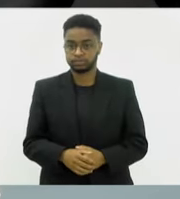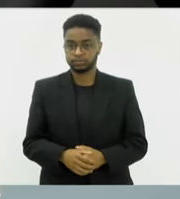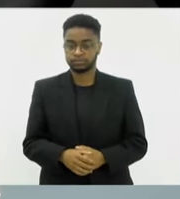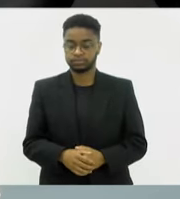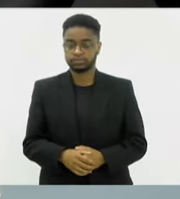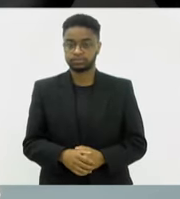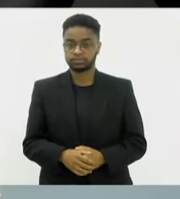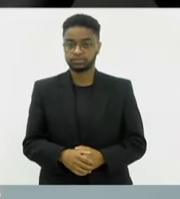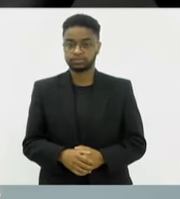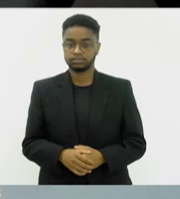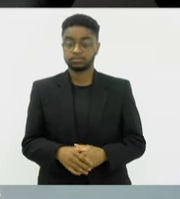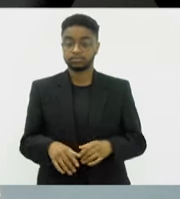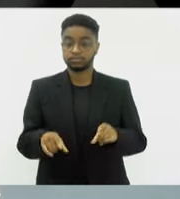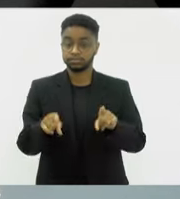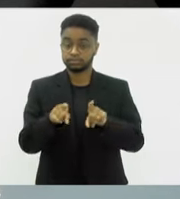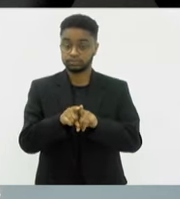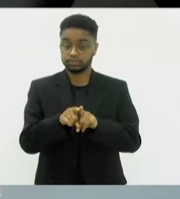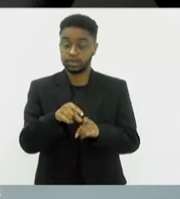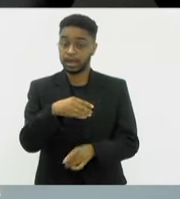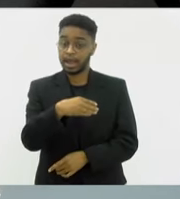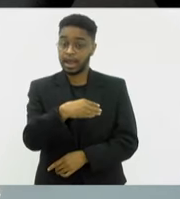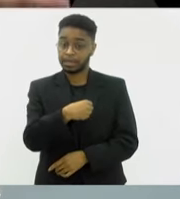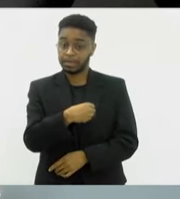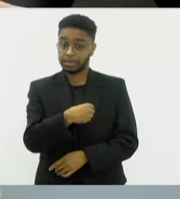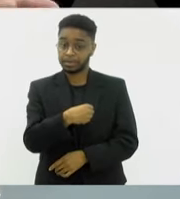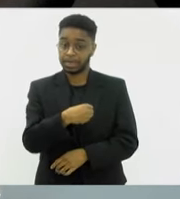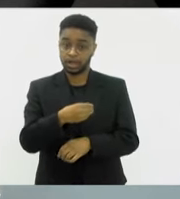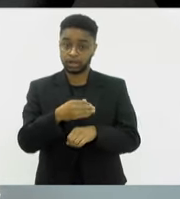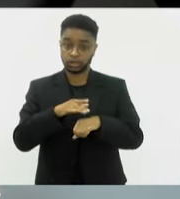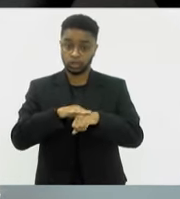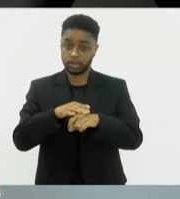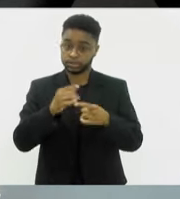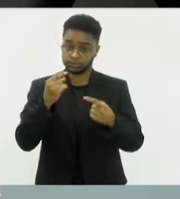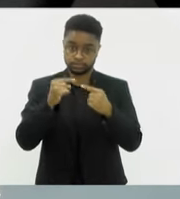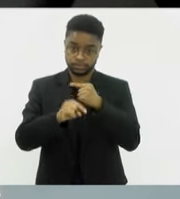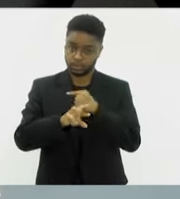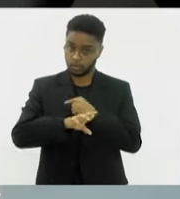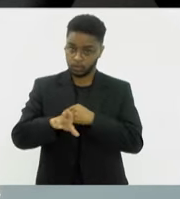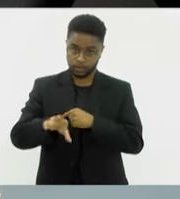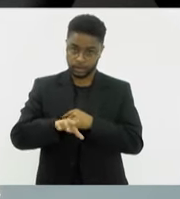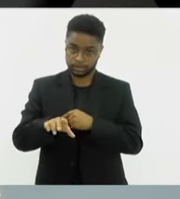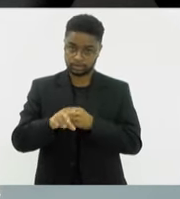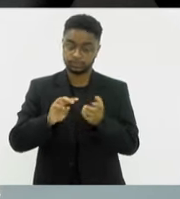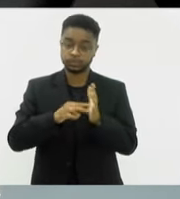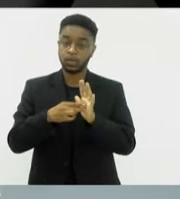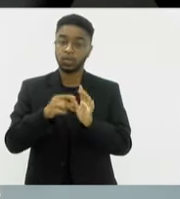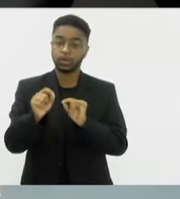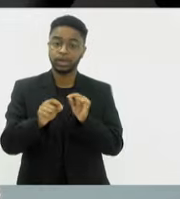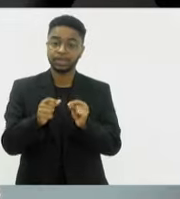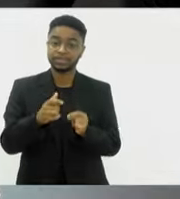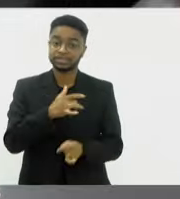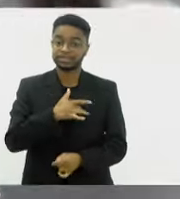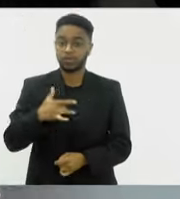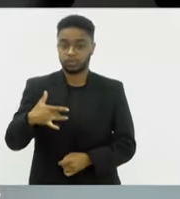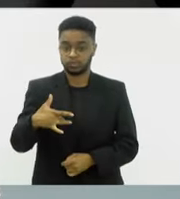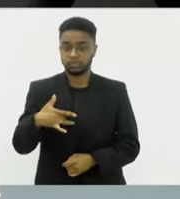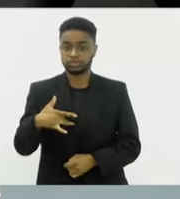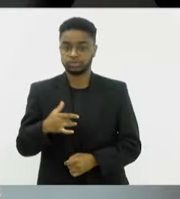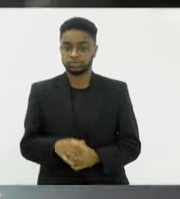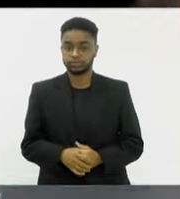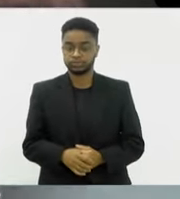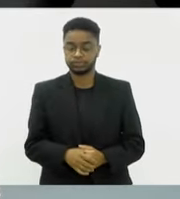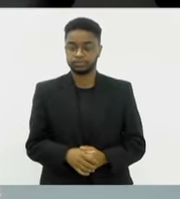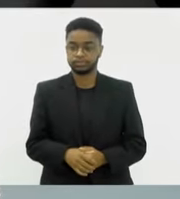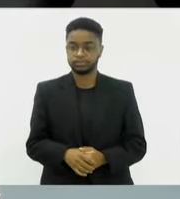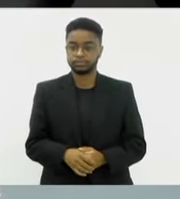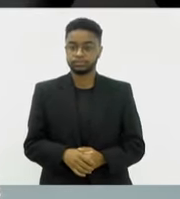mais, amamentar não é doença, é saúde, é o oposto.